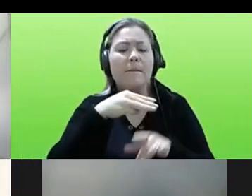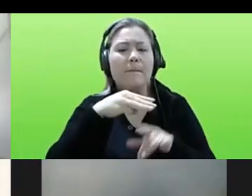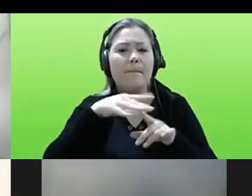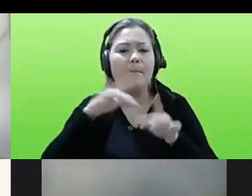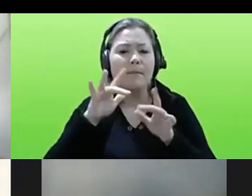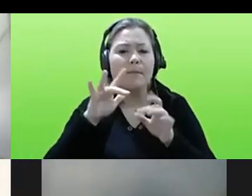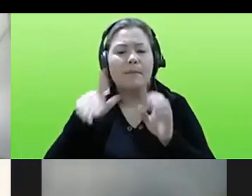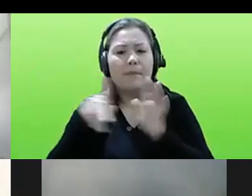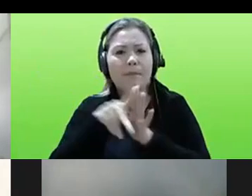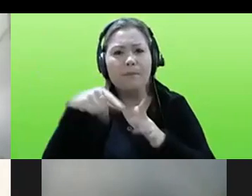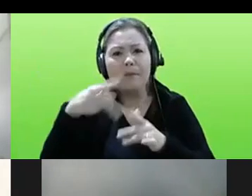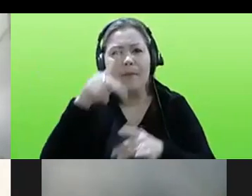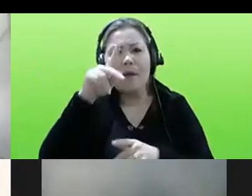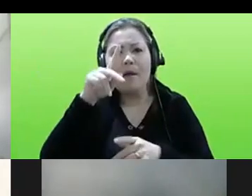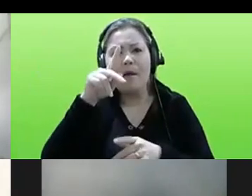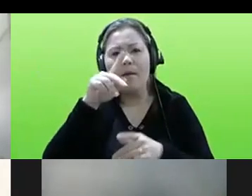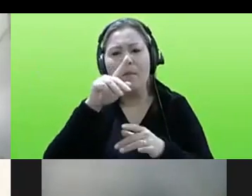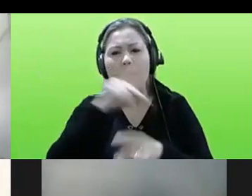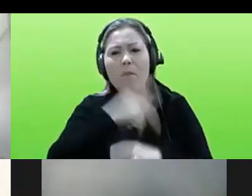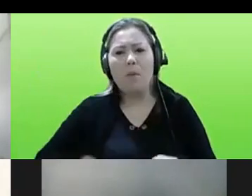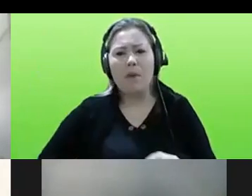Obrigado, Jader. Luiz Antônio.